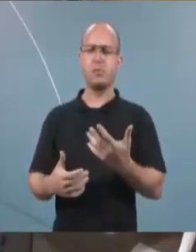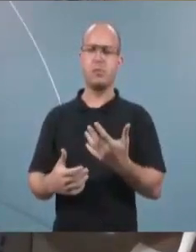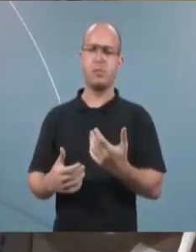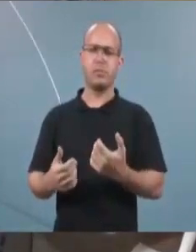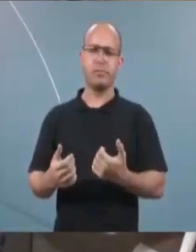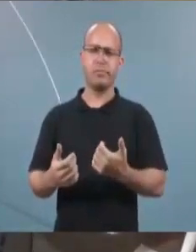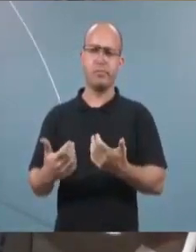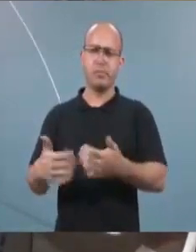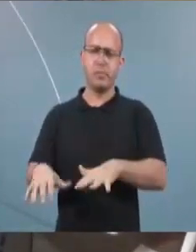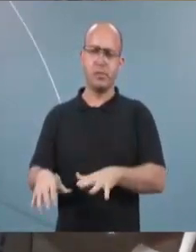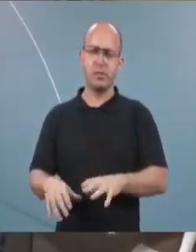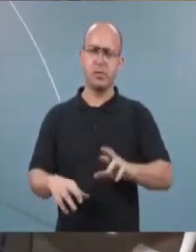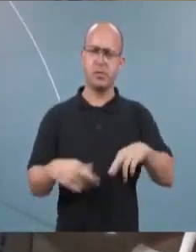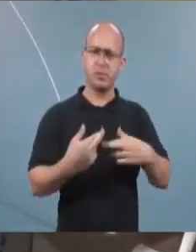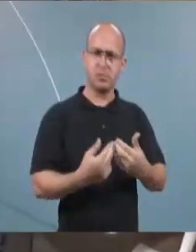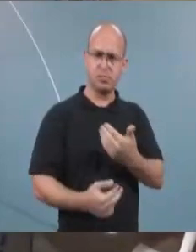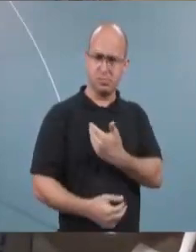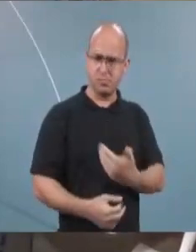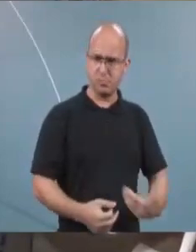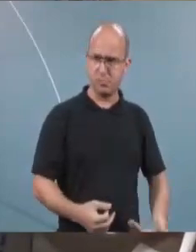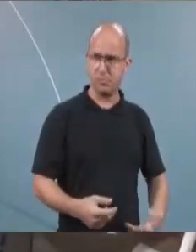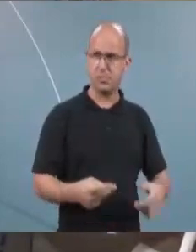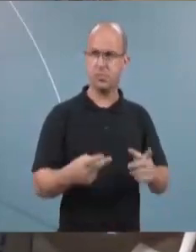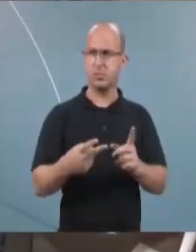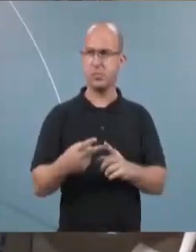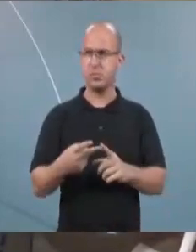requerimento nem de audiência pública